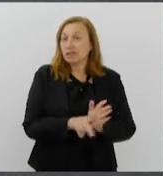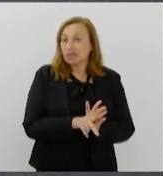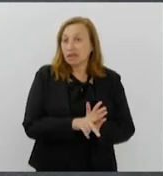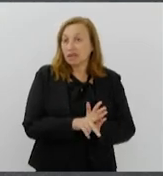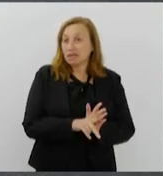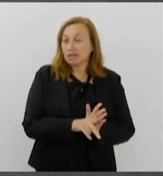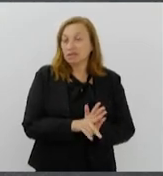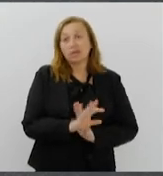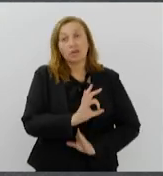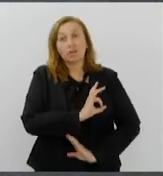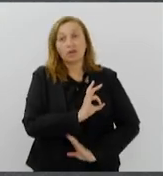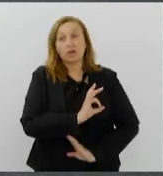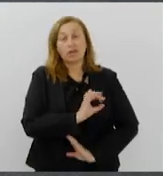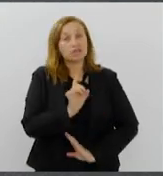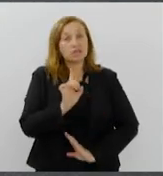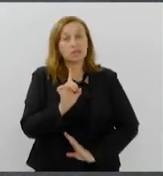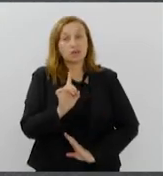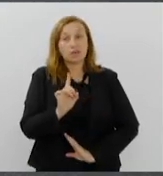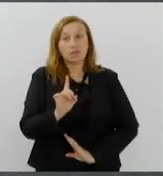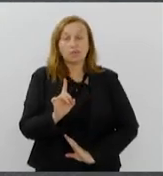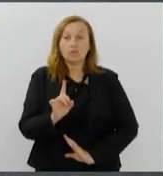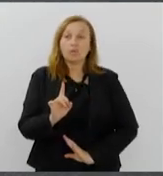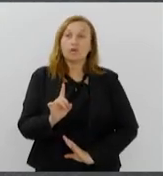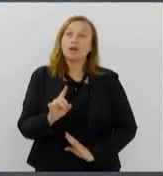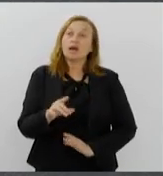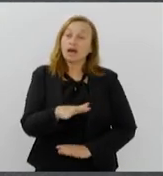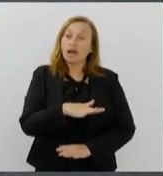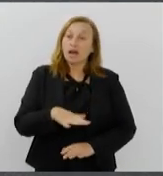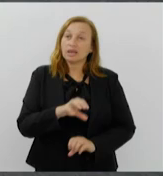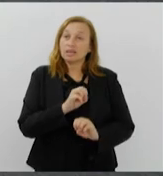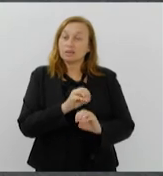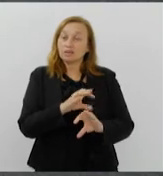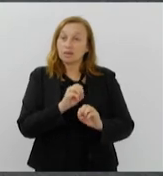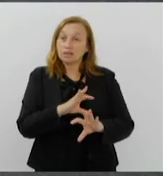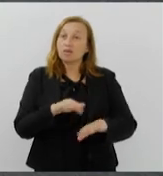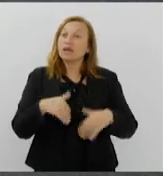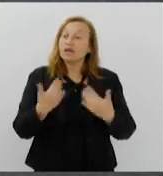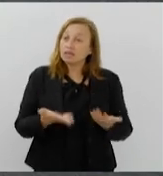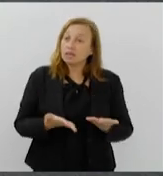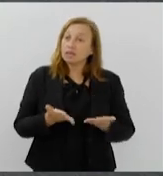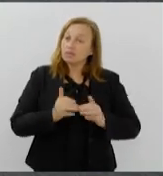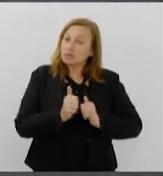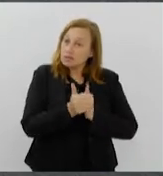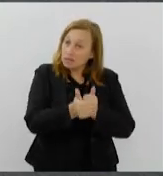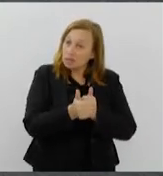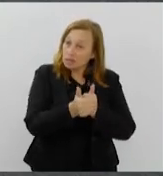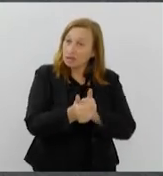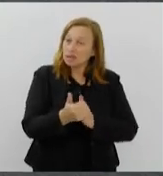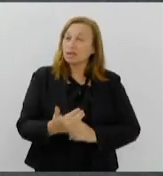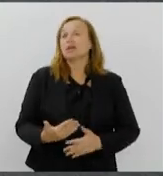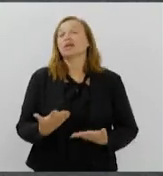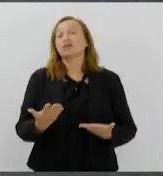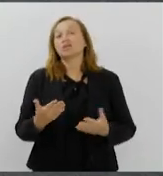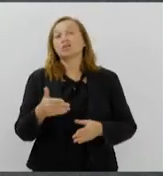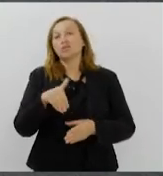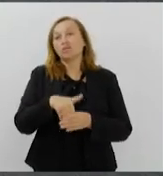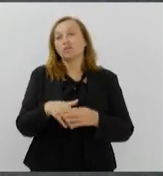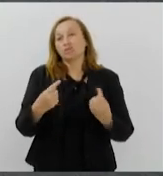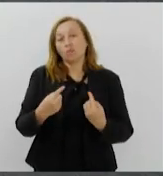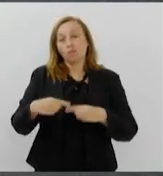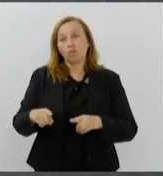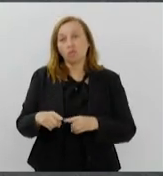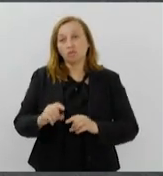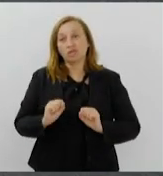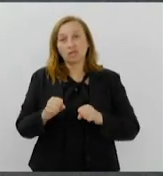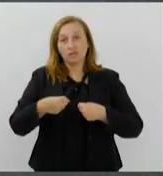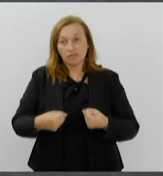de perfil majoritariamente corporativo. Então, inclusive, seguindo isso, né, a gente se abstém, a gente, obviamente, defende